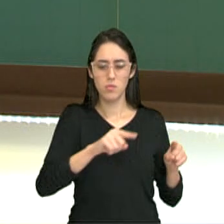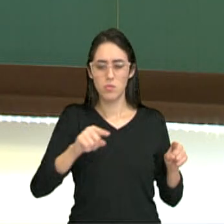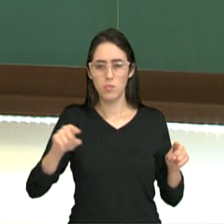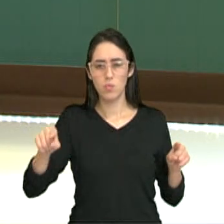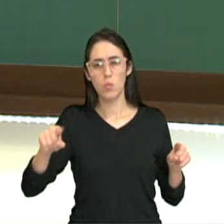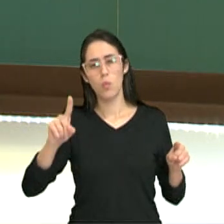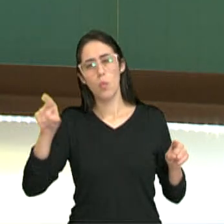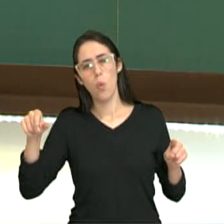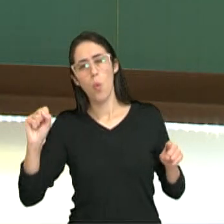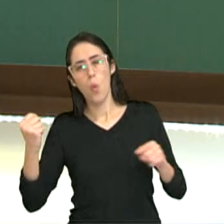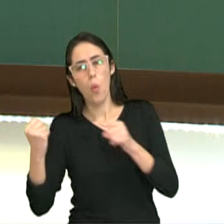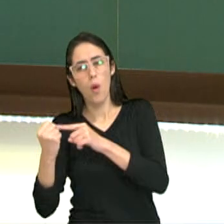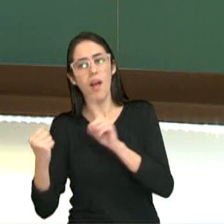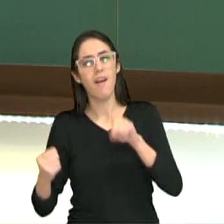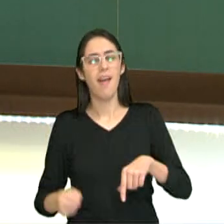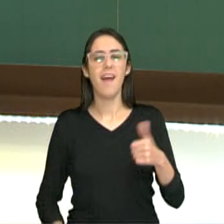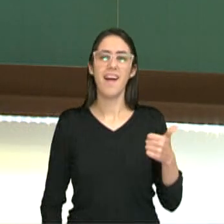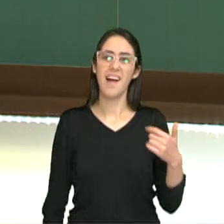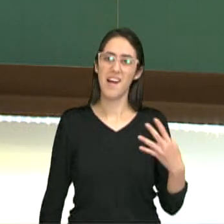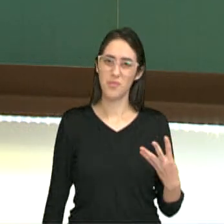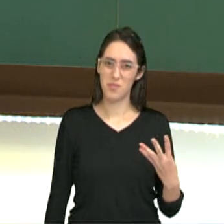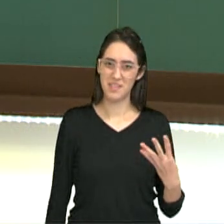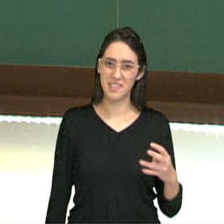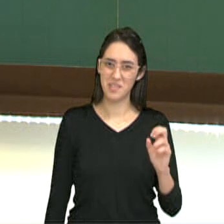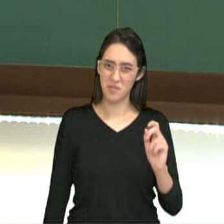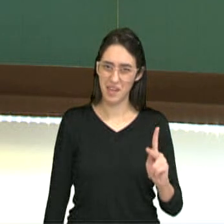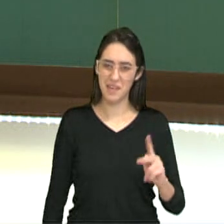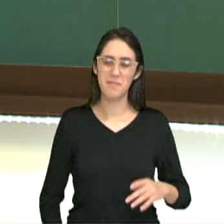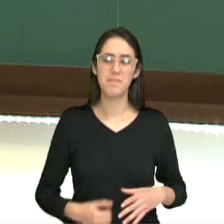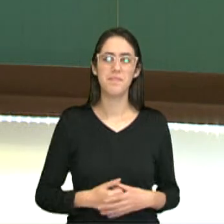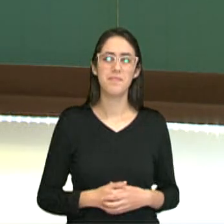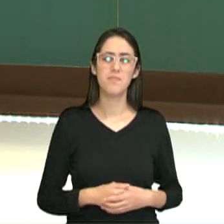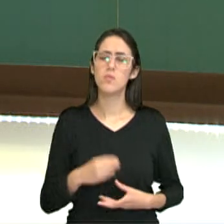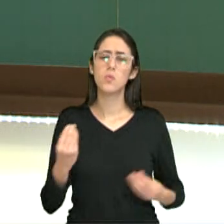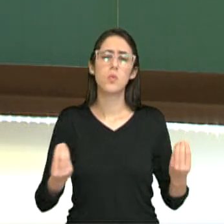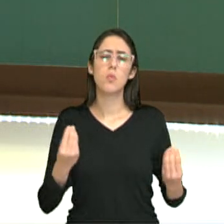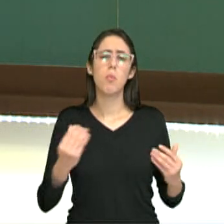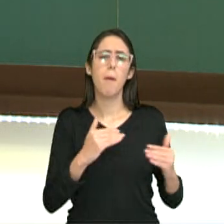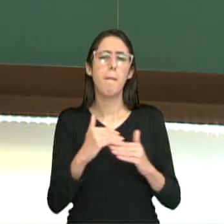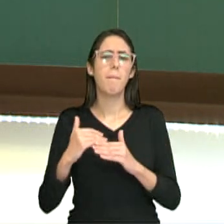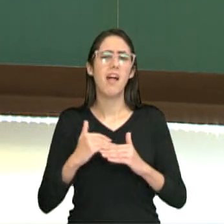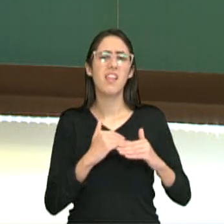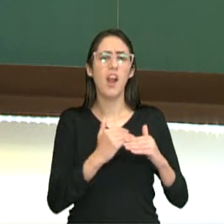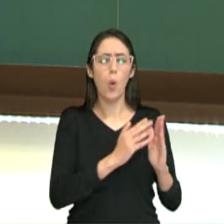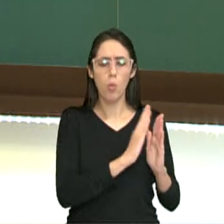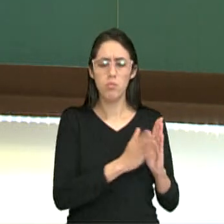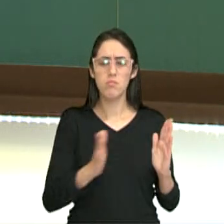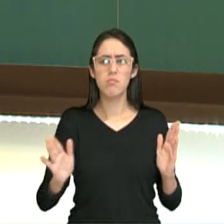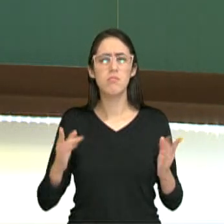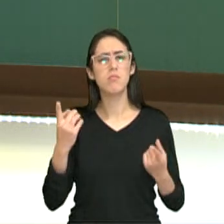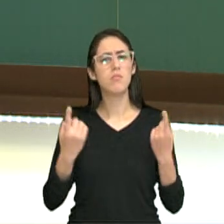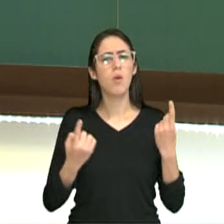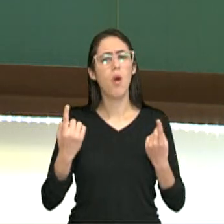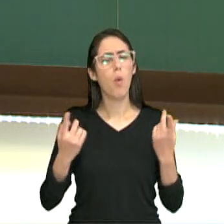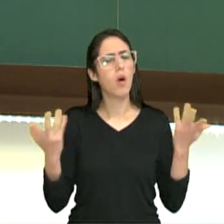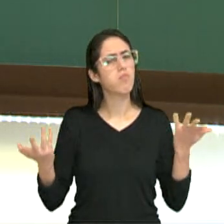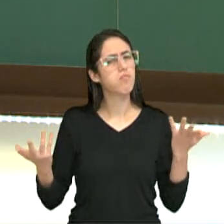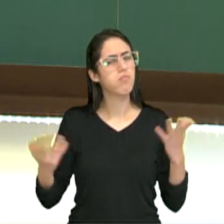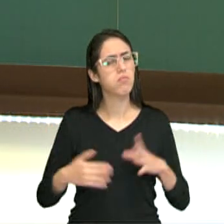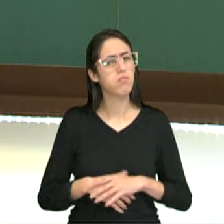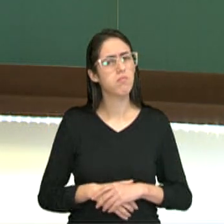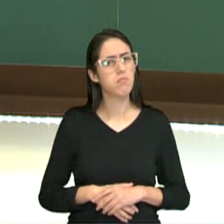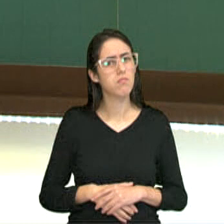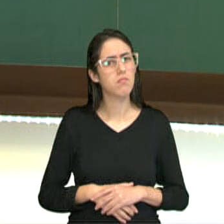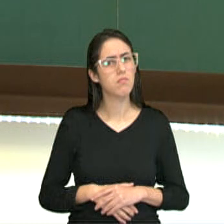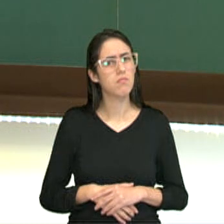8º termo é o número 14, ok? E qual seria a lei de formação? Qual seria a ordem dessa sequência?